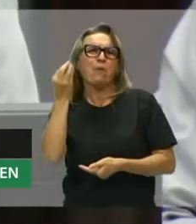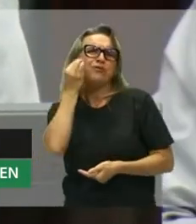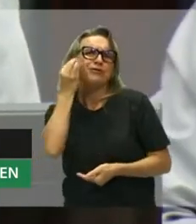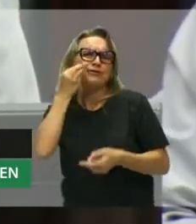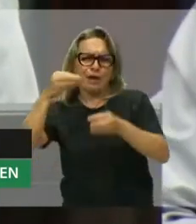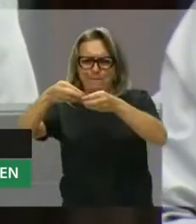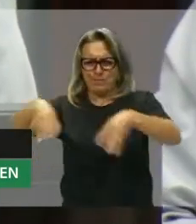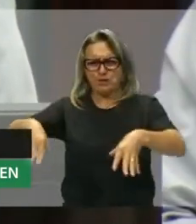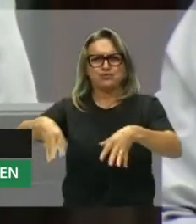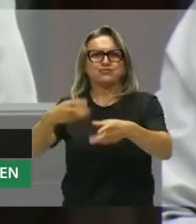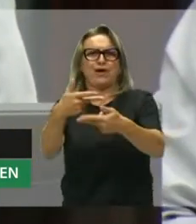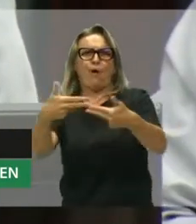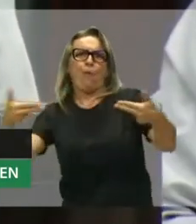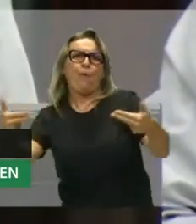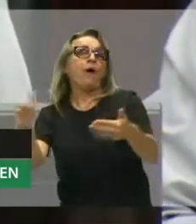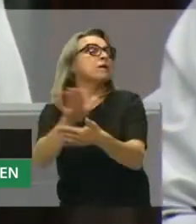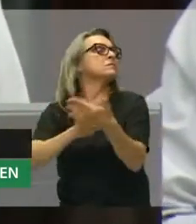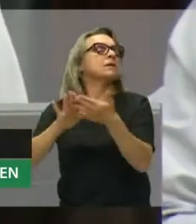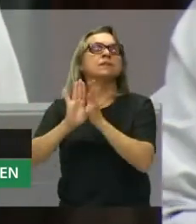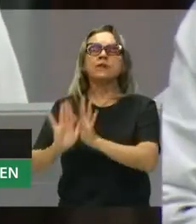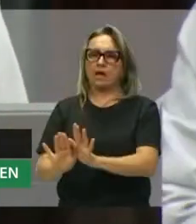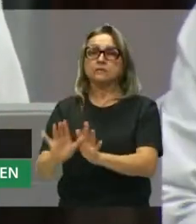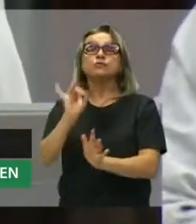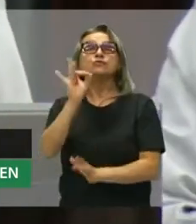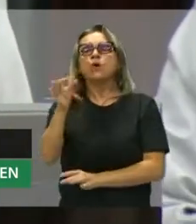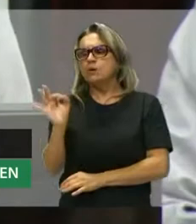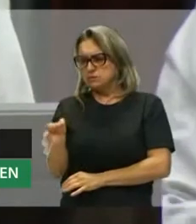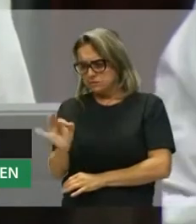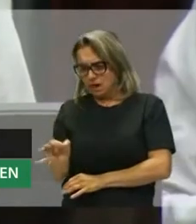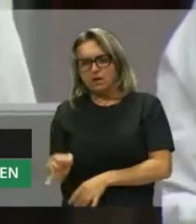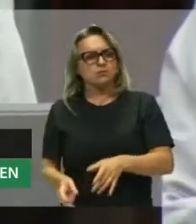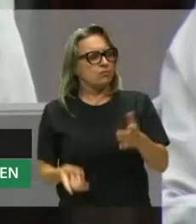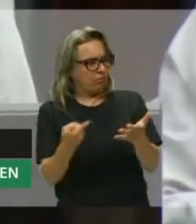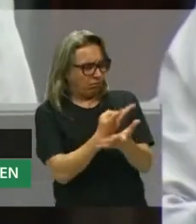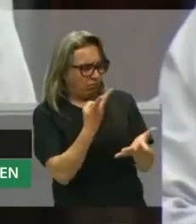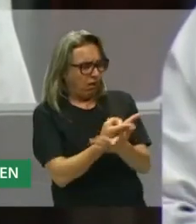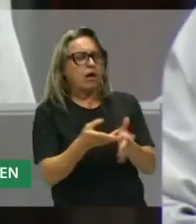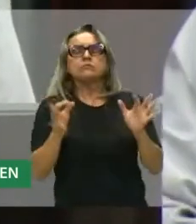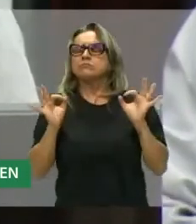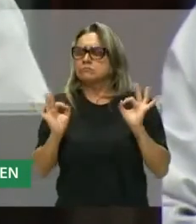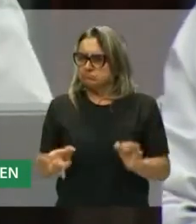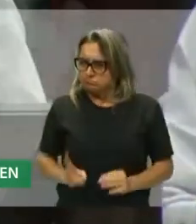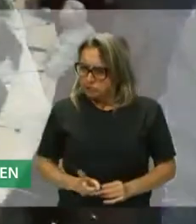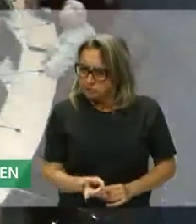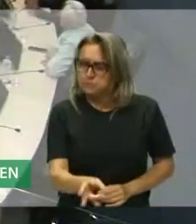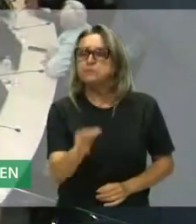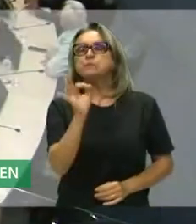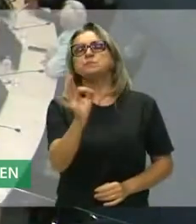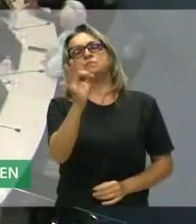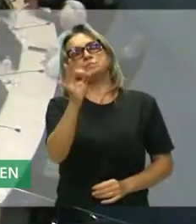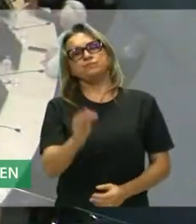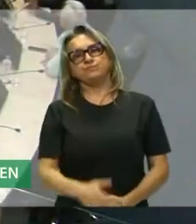instituições, mas o que é certo, o que é errado, que prevaleça o certo. Muito obrigado.